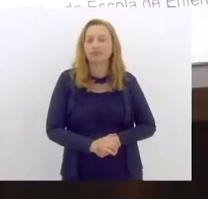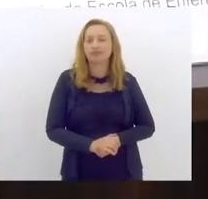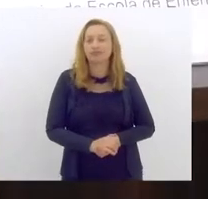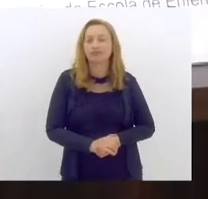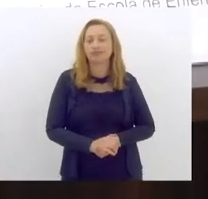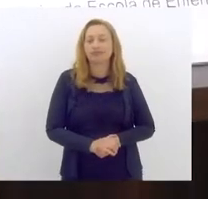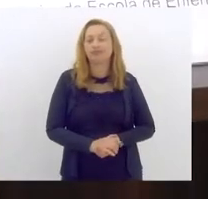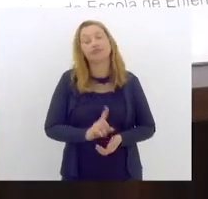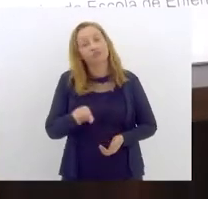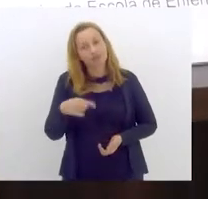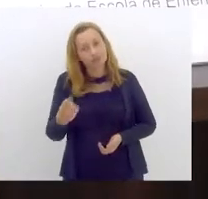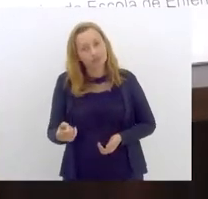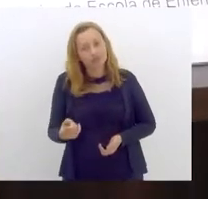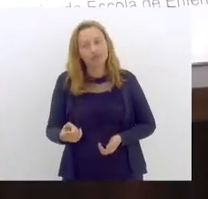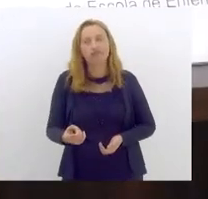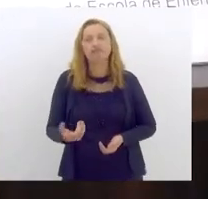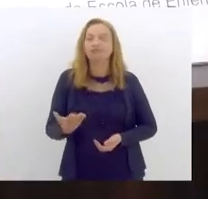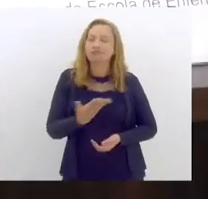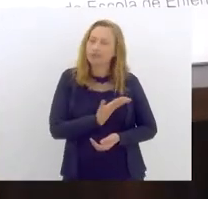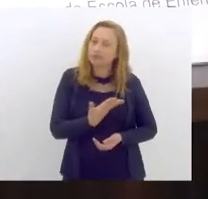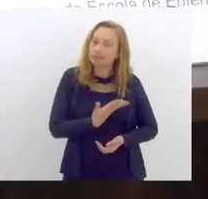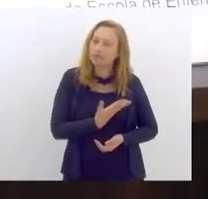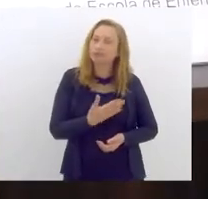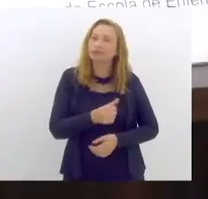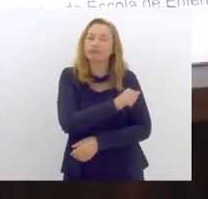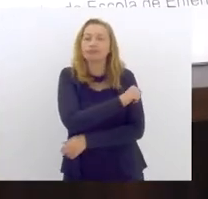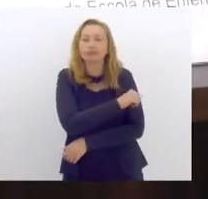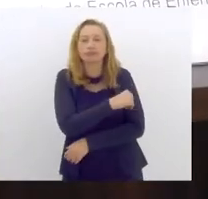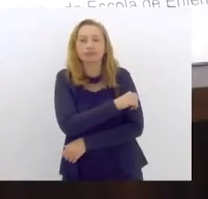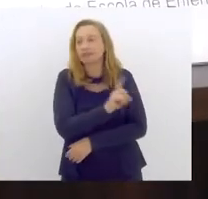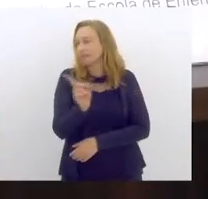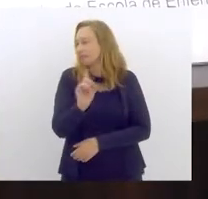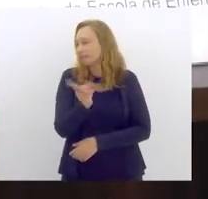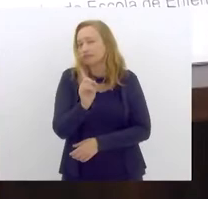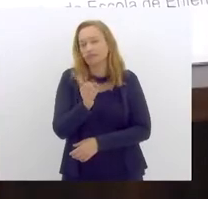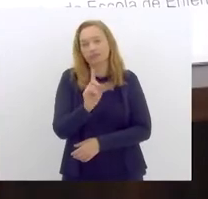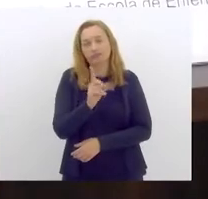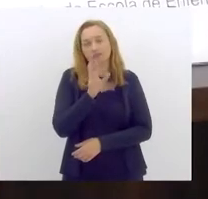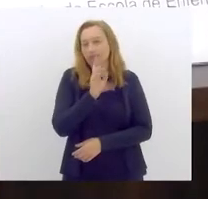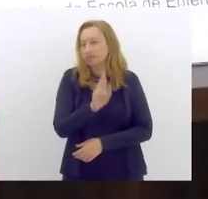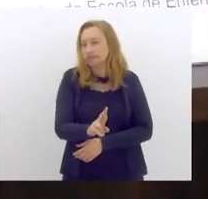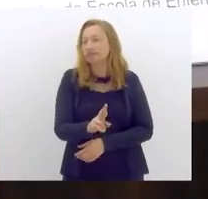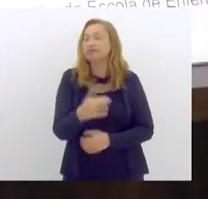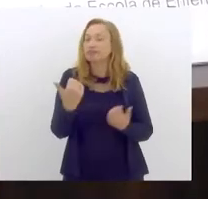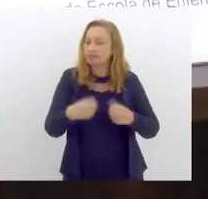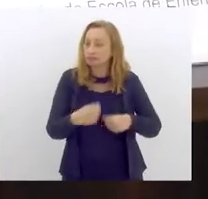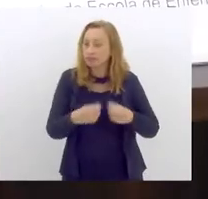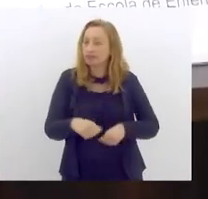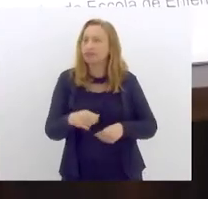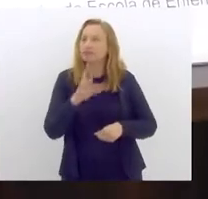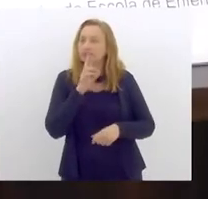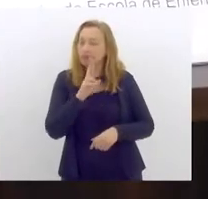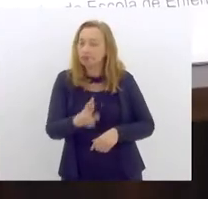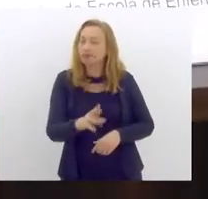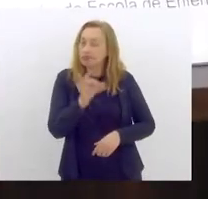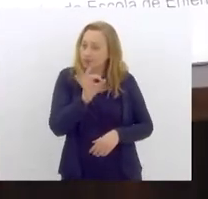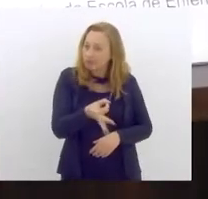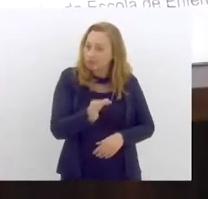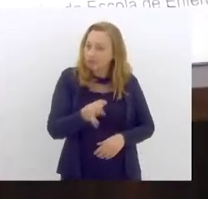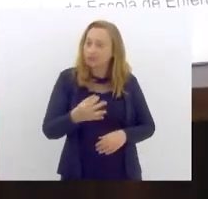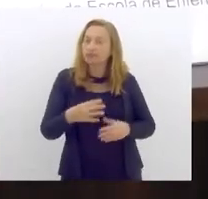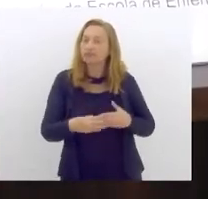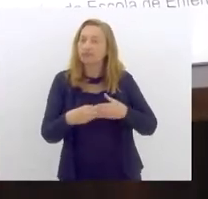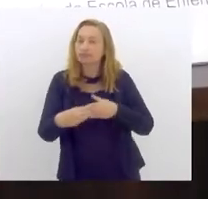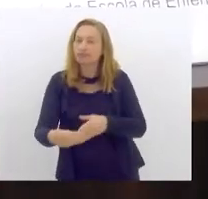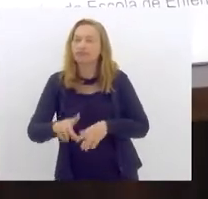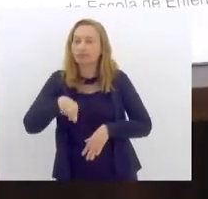depois de uma outra colega da enfermagem falou para mim não isso não é resposta a gente precisa de uma resposta aí me levou para